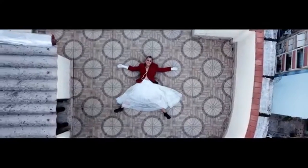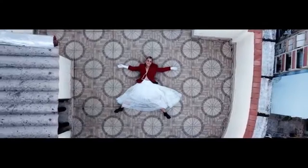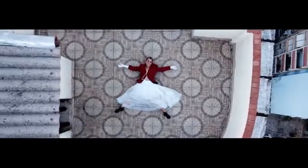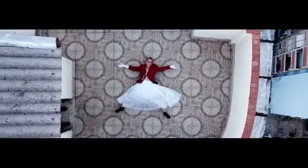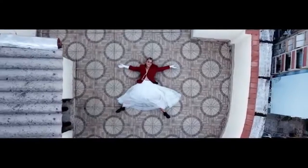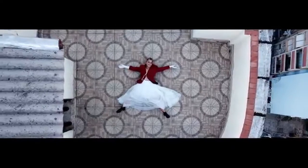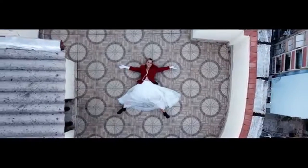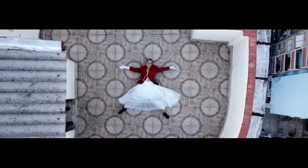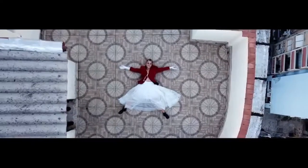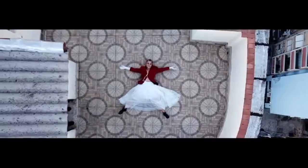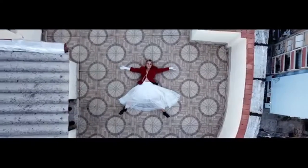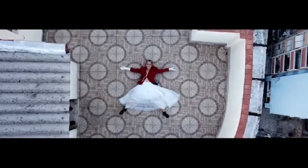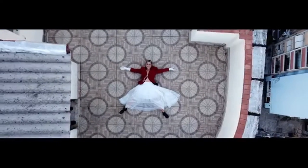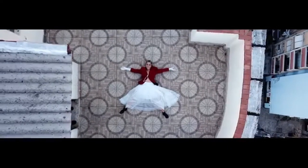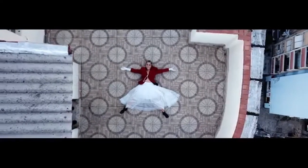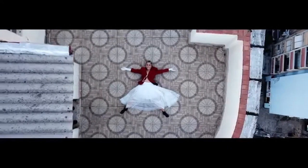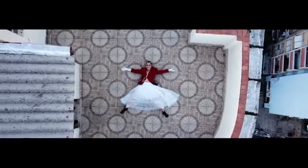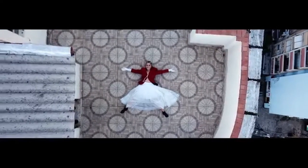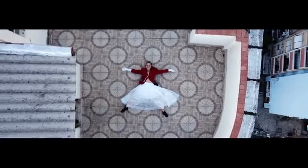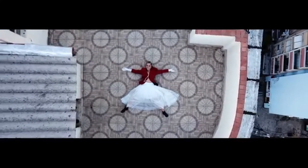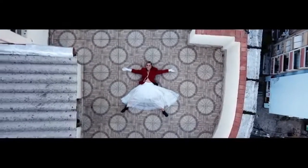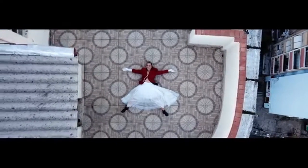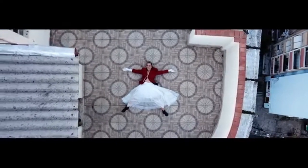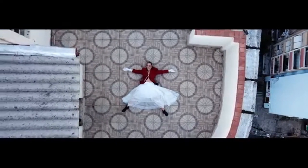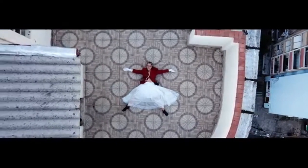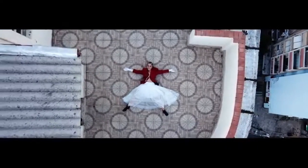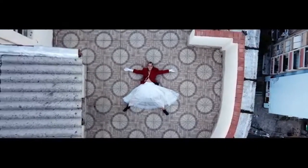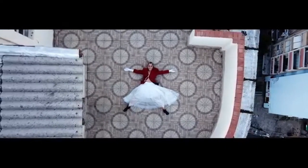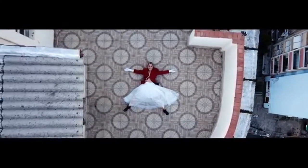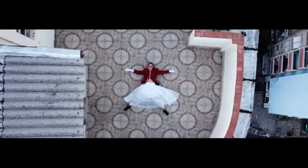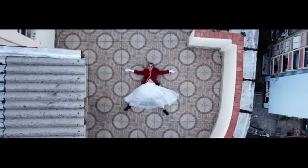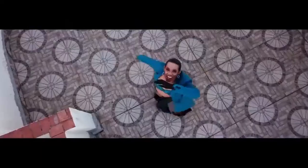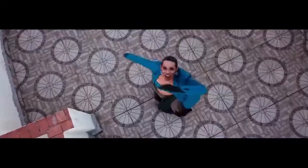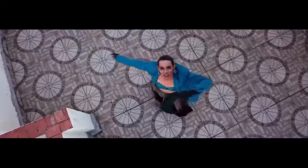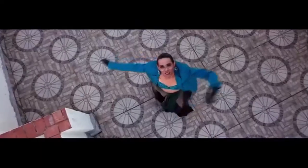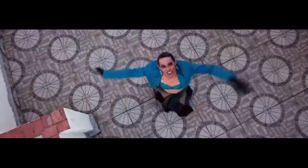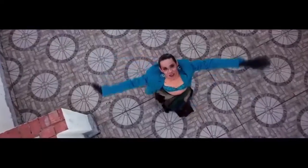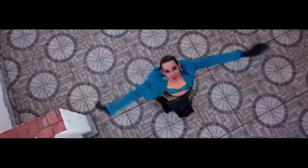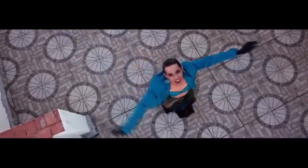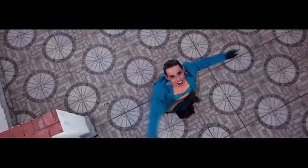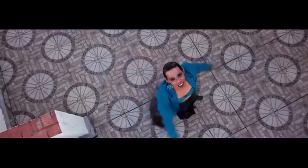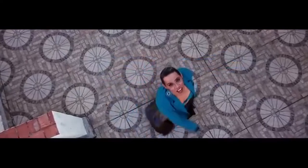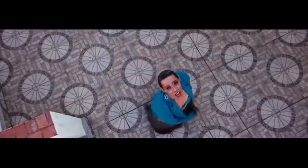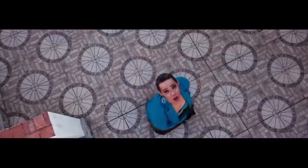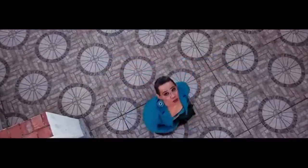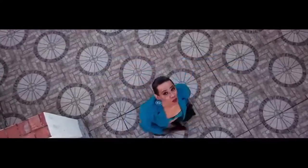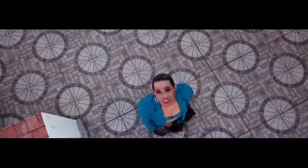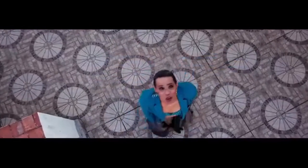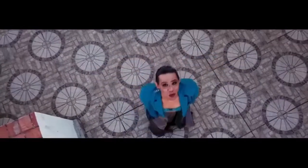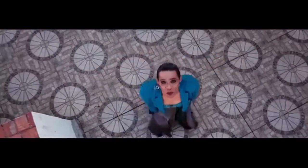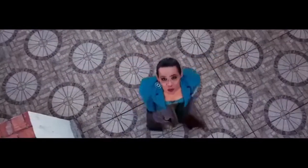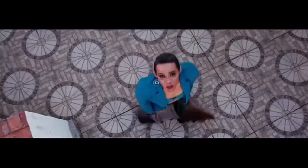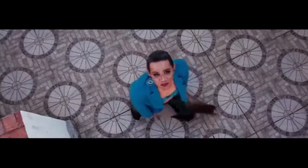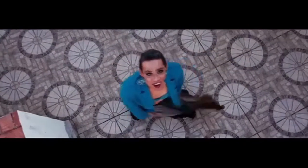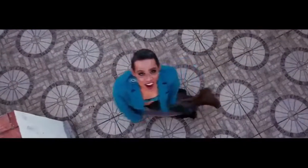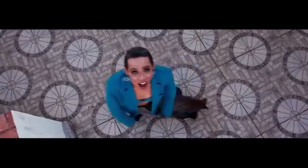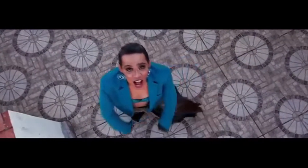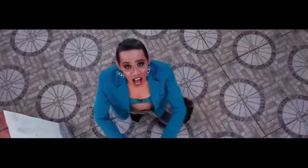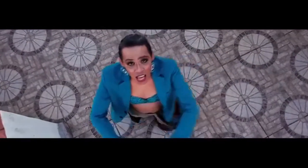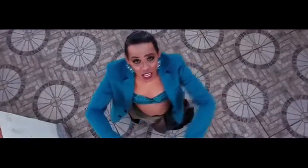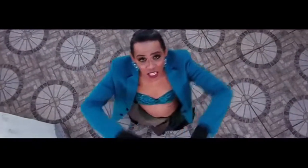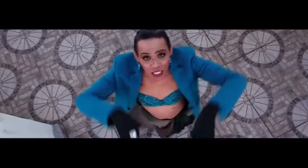Para de ver seu bedelho onde não te interessa. Eu não tenho raiva, eu não tenho